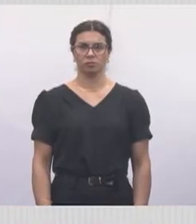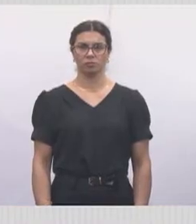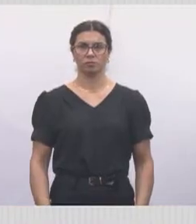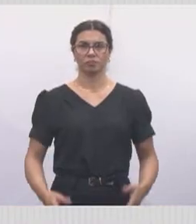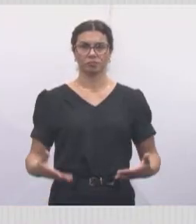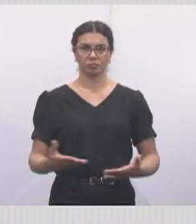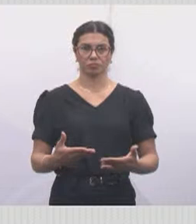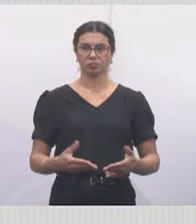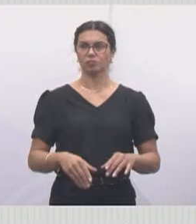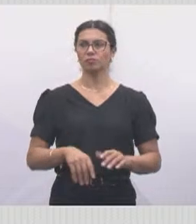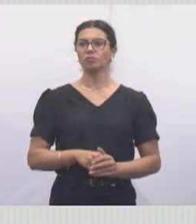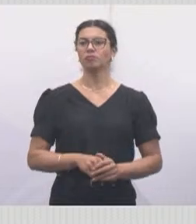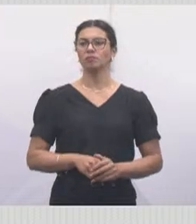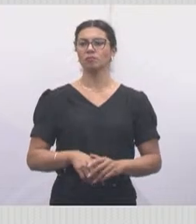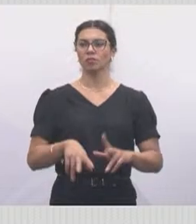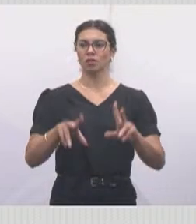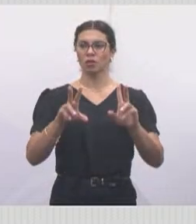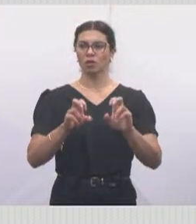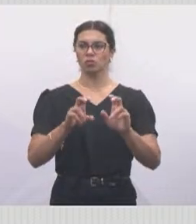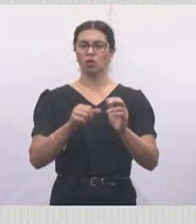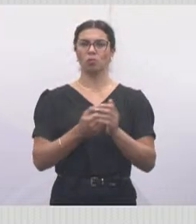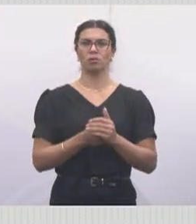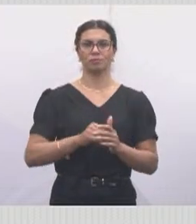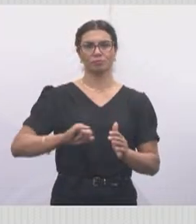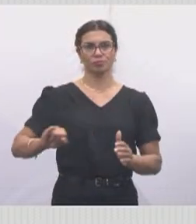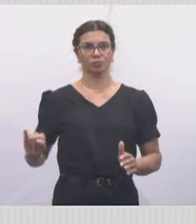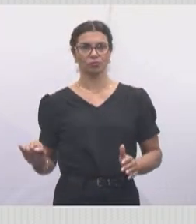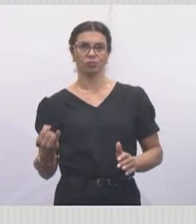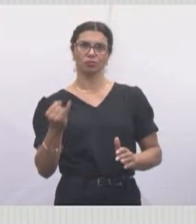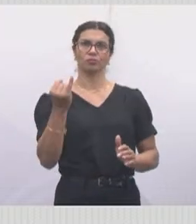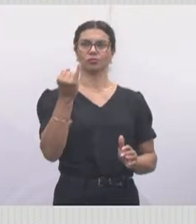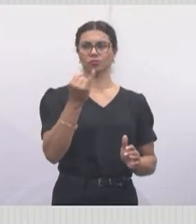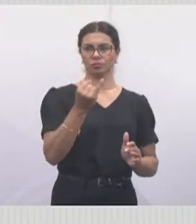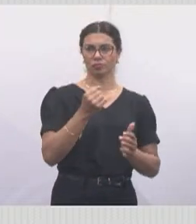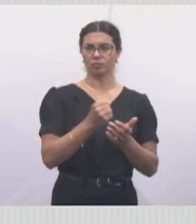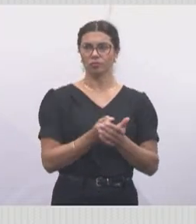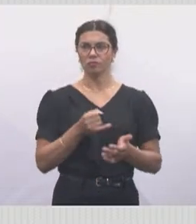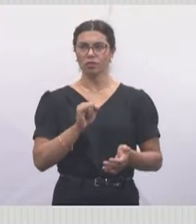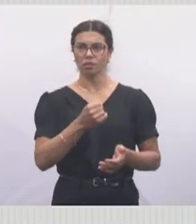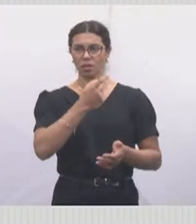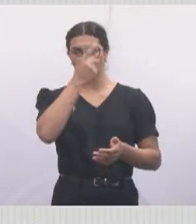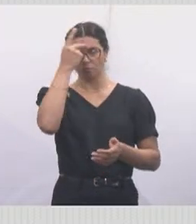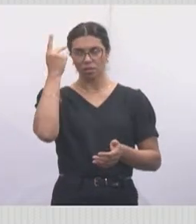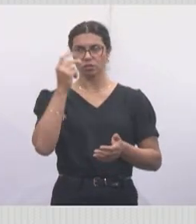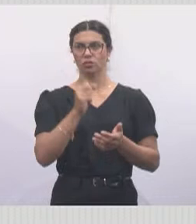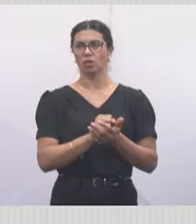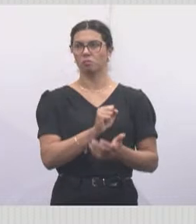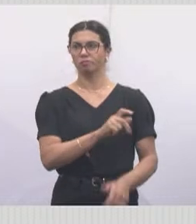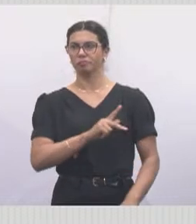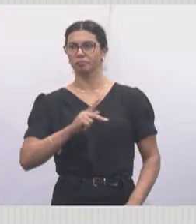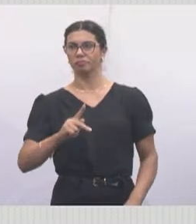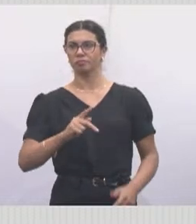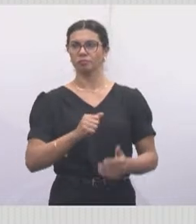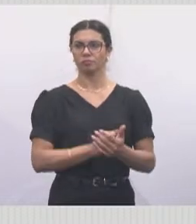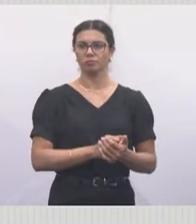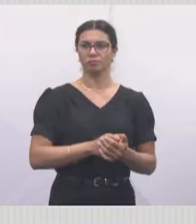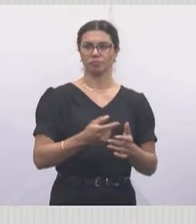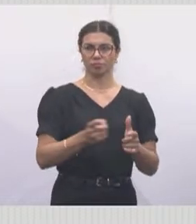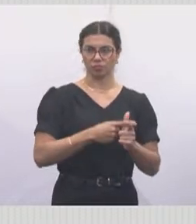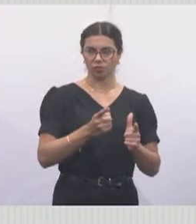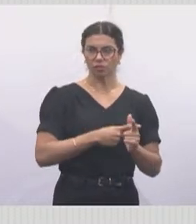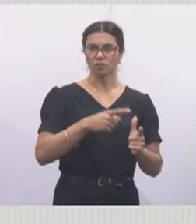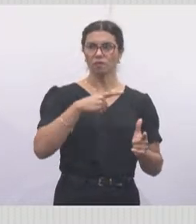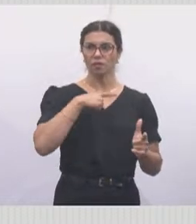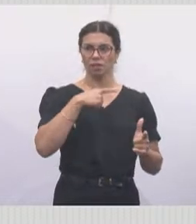Negociação e descontos aí, né, dos juros, né, o contribuinte que possui débitos tributários e não tributários escrito em